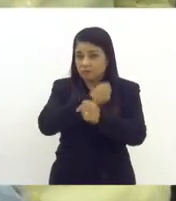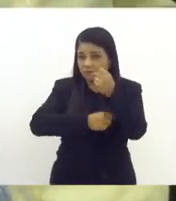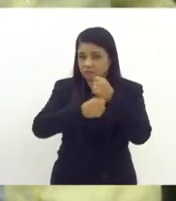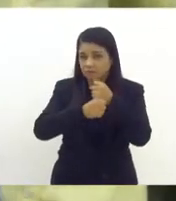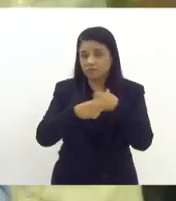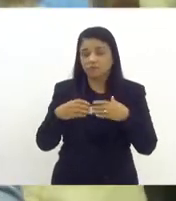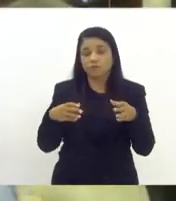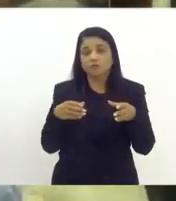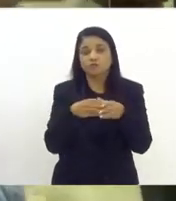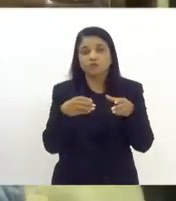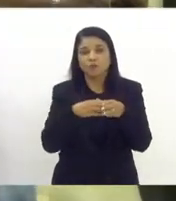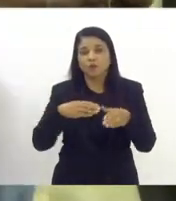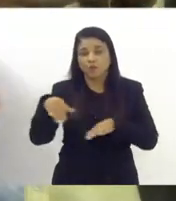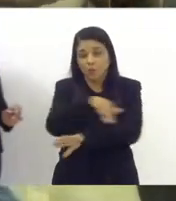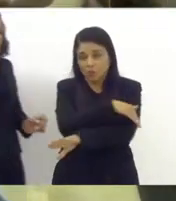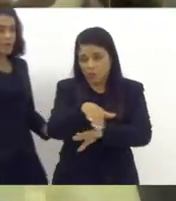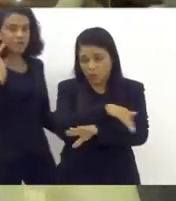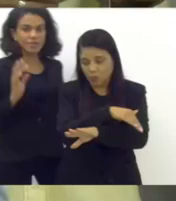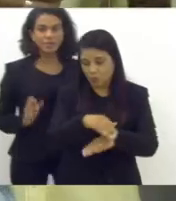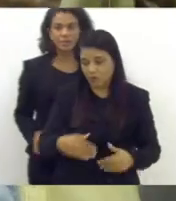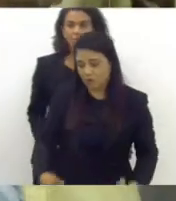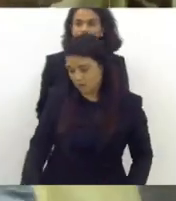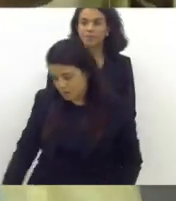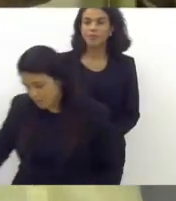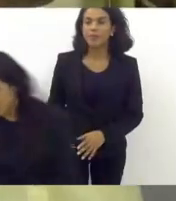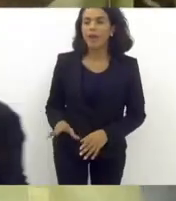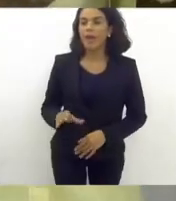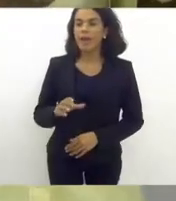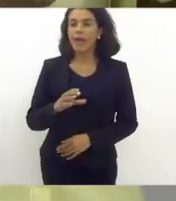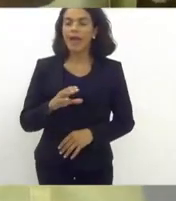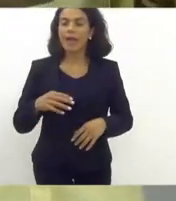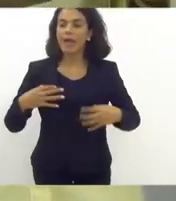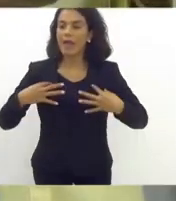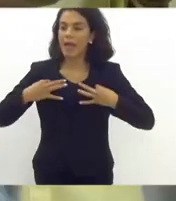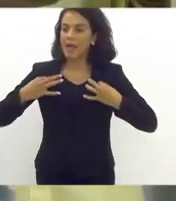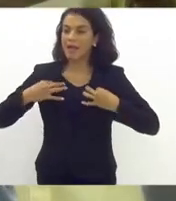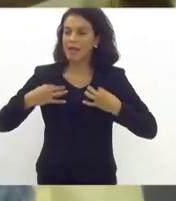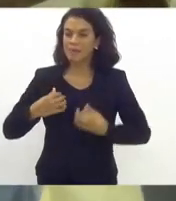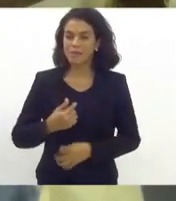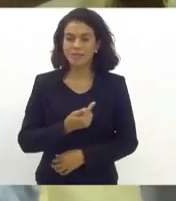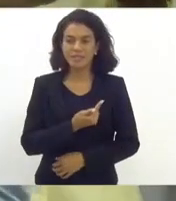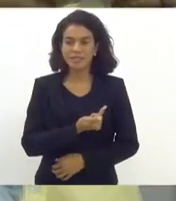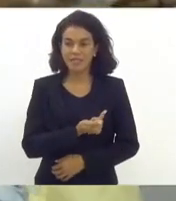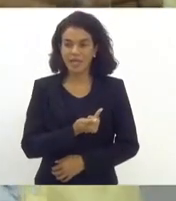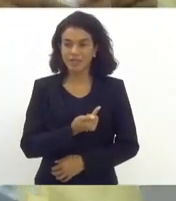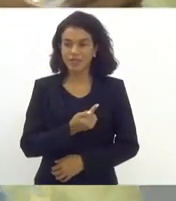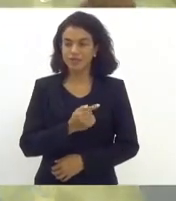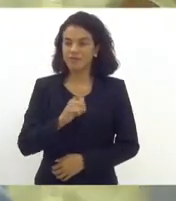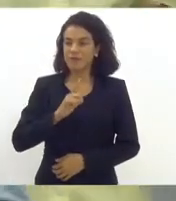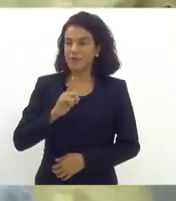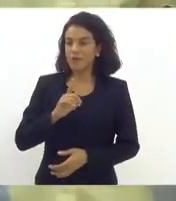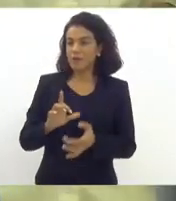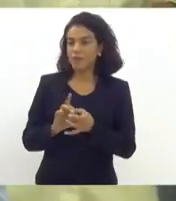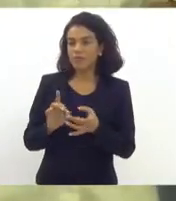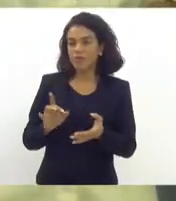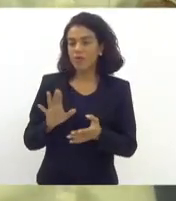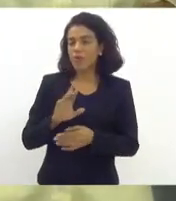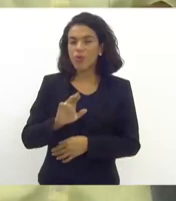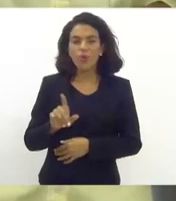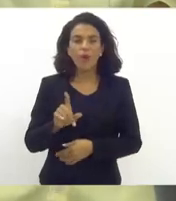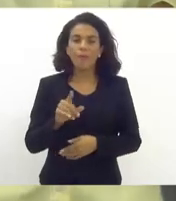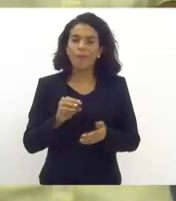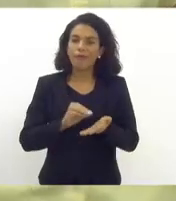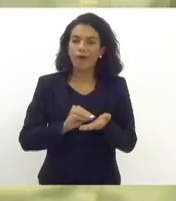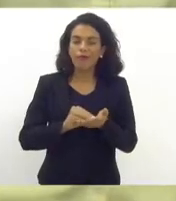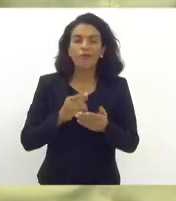eu realmente não sei se o bloco camisa sete algum dia vai ter uma autorização isso não necessariamente é por uma falta de